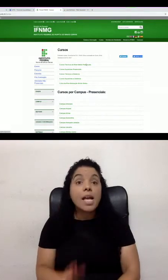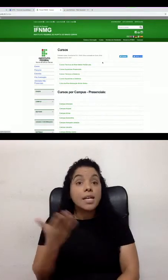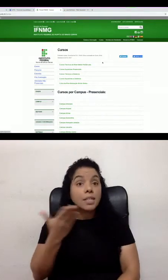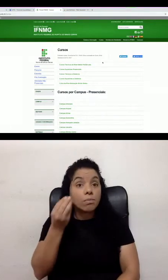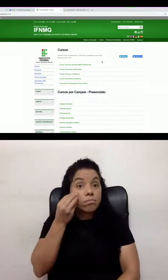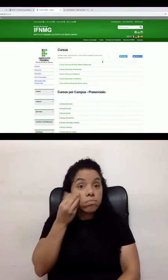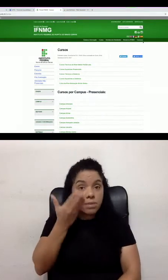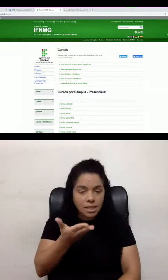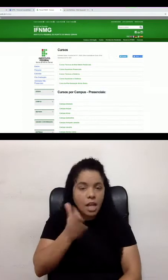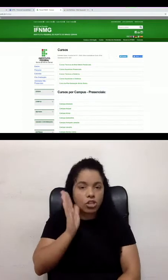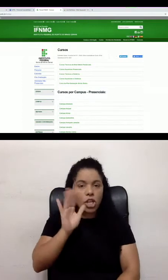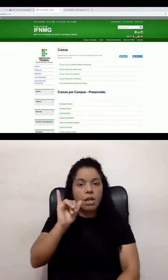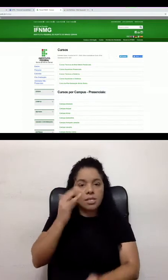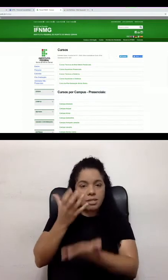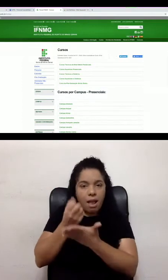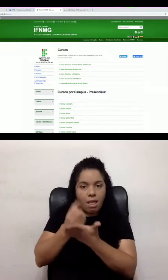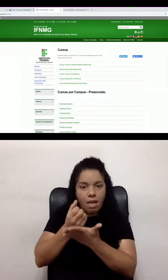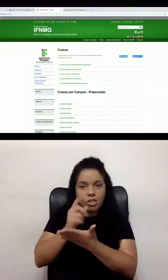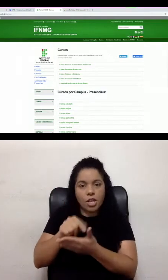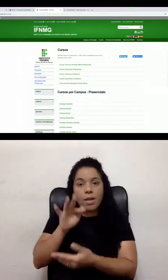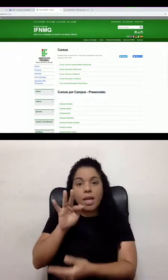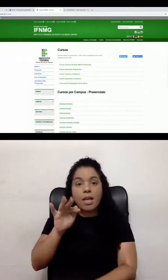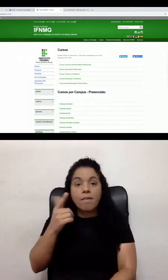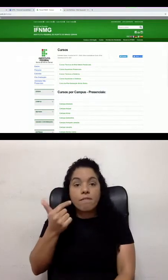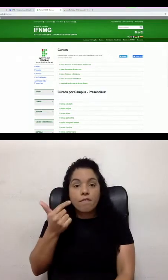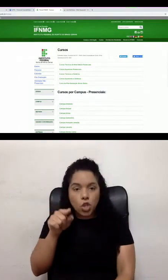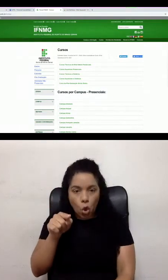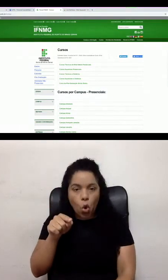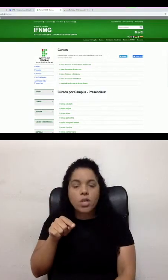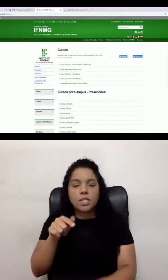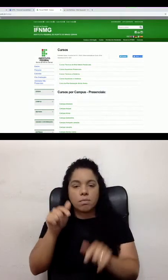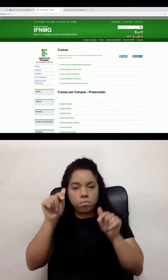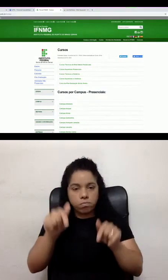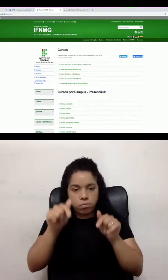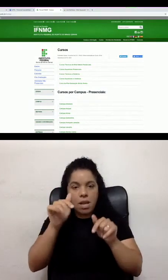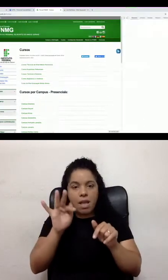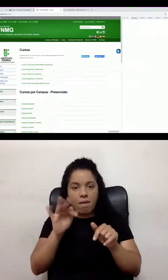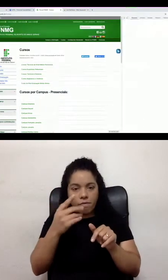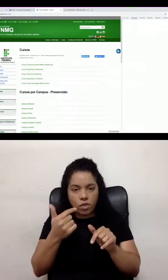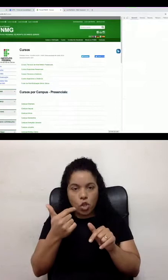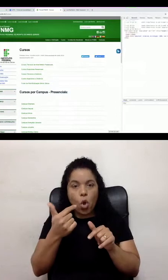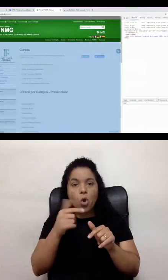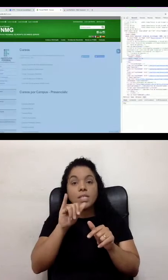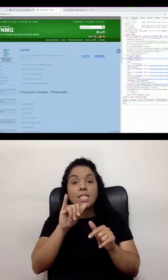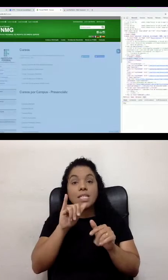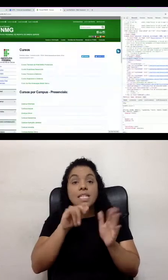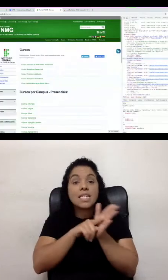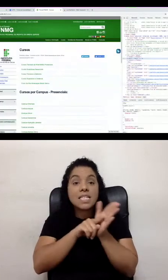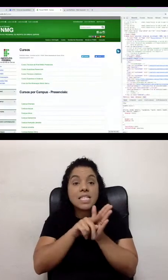aqui, tá? Eu já instalei, tá? Então, você dá um F12 aqui no seu computador, inspecionar na página que você quer,